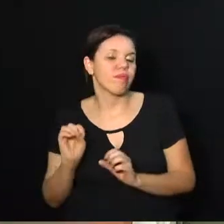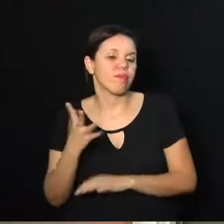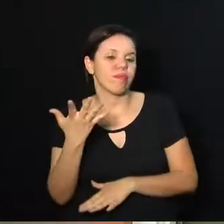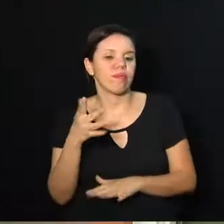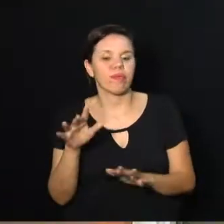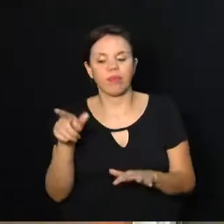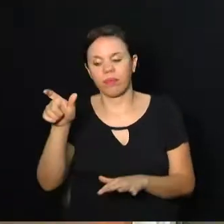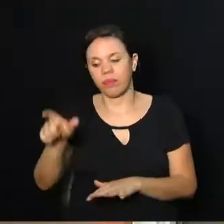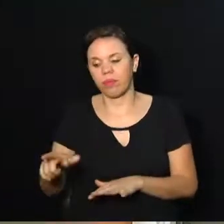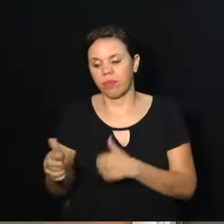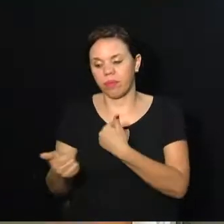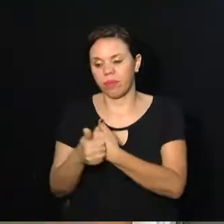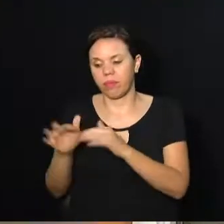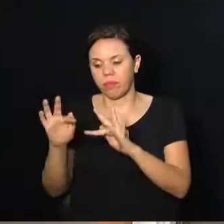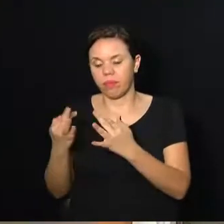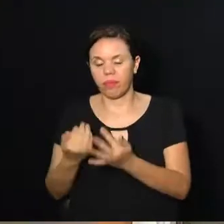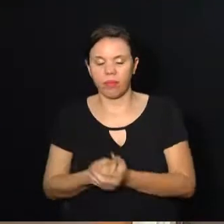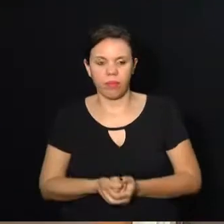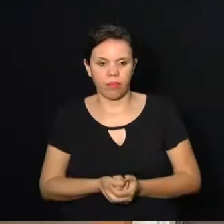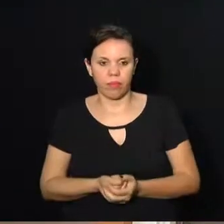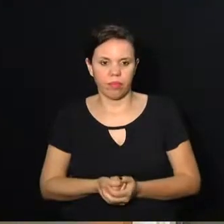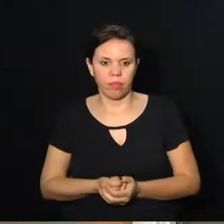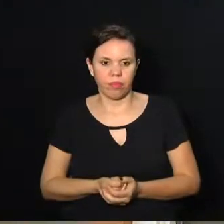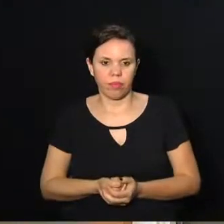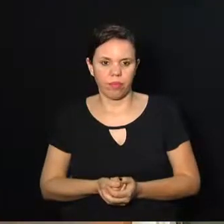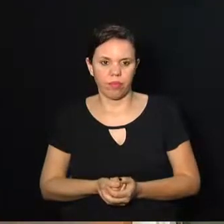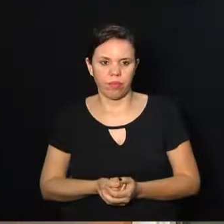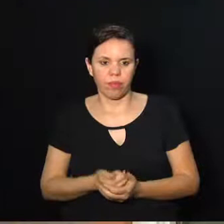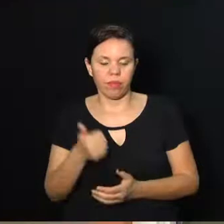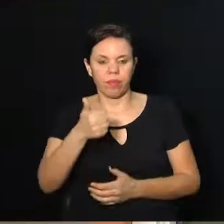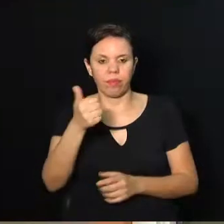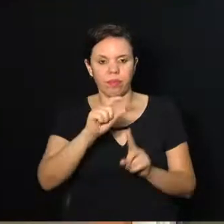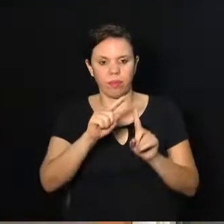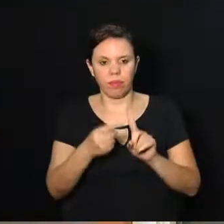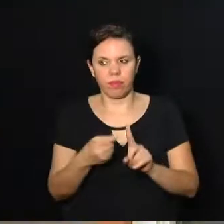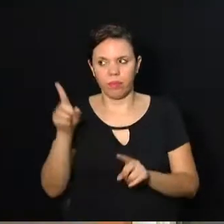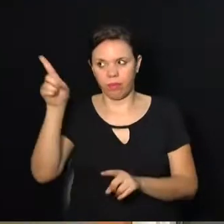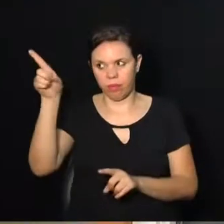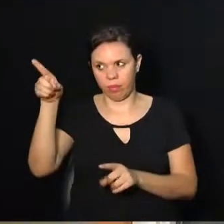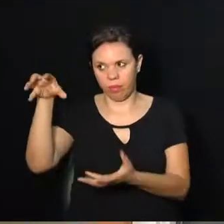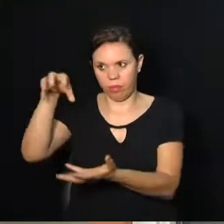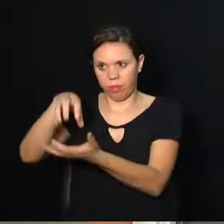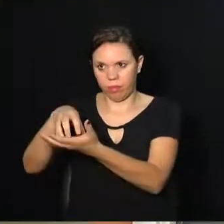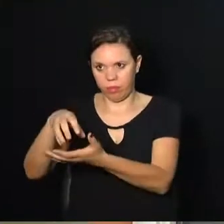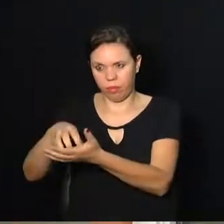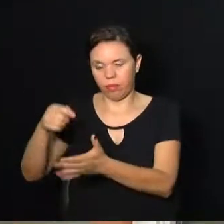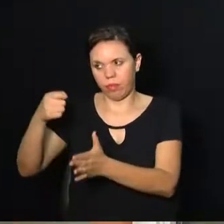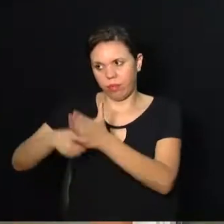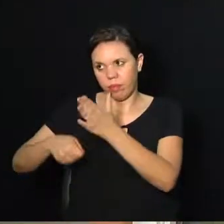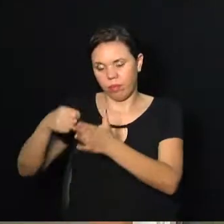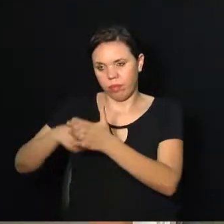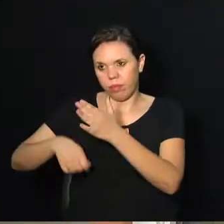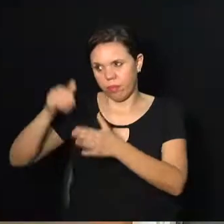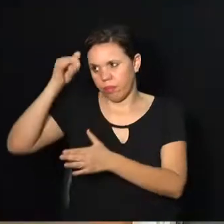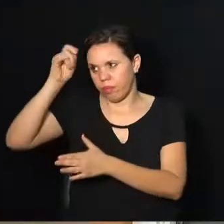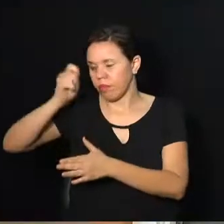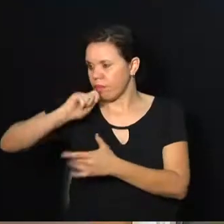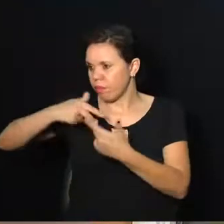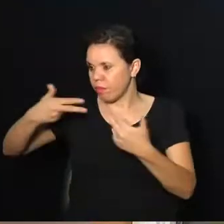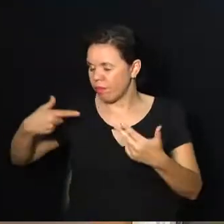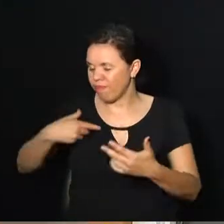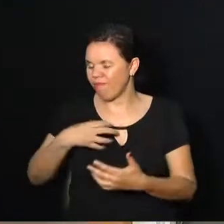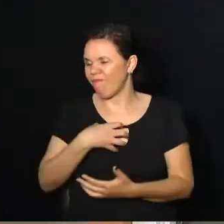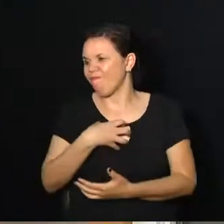aquela pessoa mais próxima. E quando chegou a primeira gestante na Coordenadoria de Políticas de Prevenção às Drogas, eu realmente fiquei sem